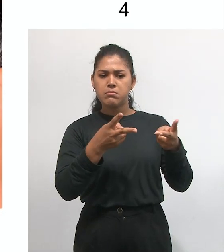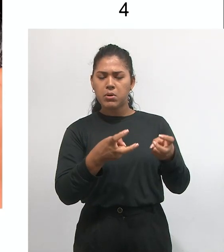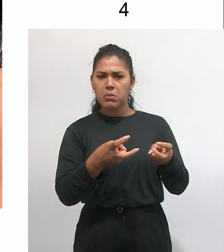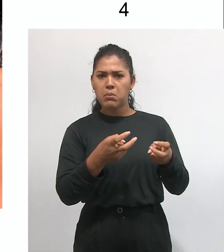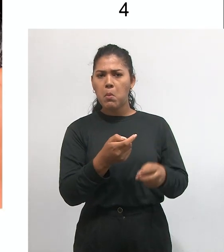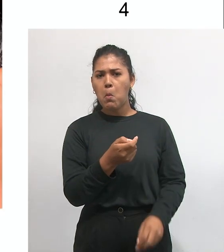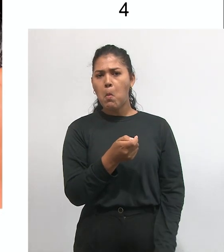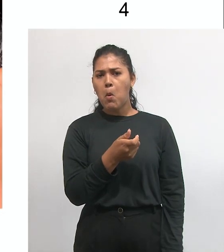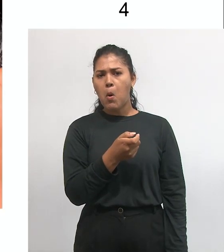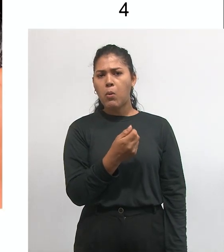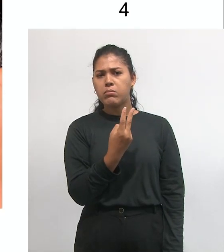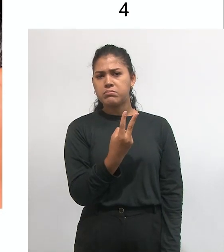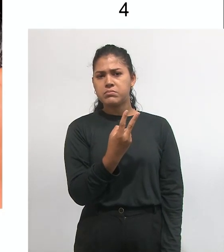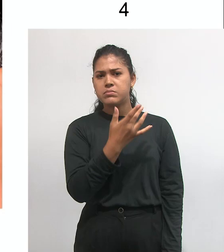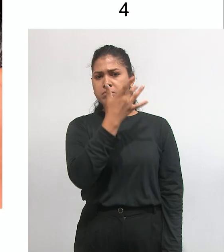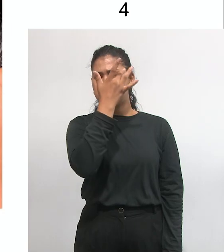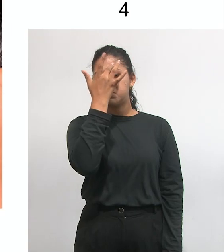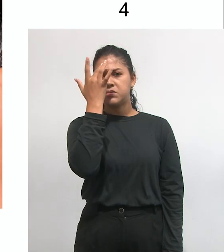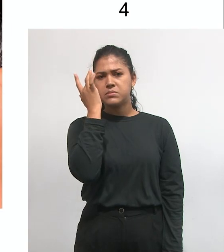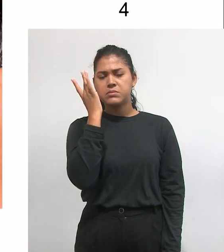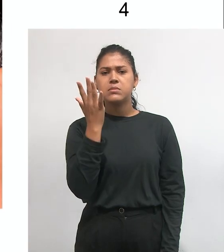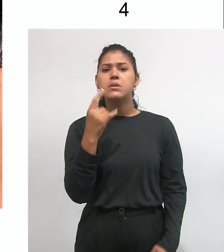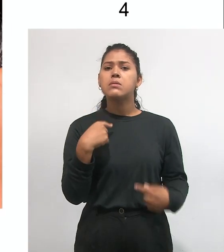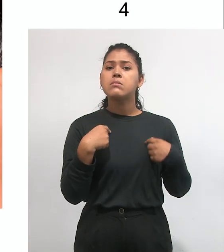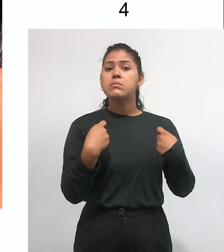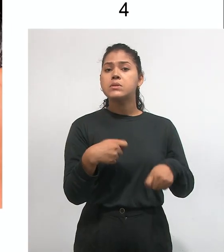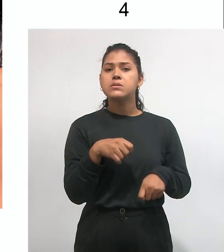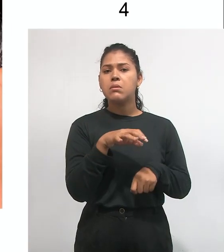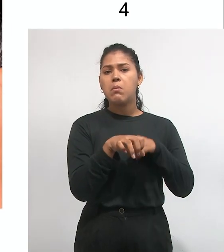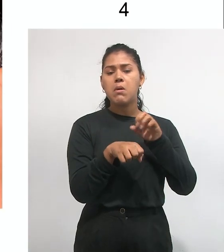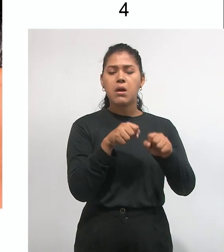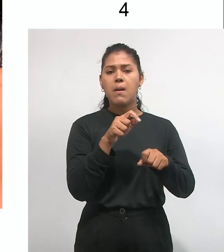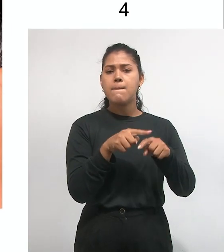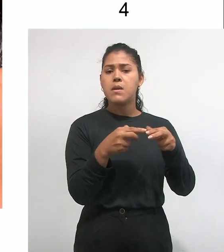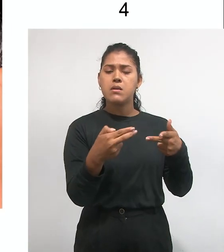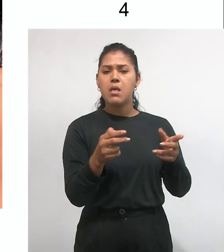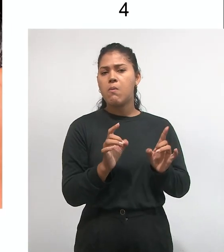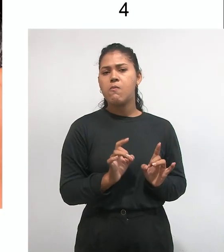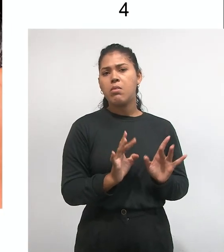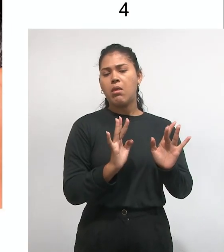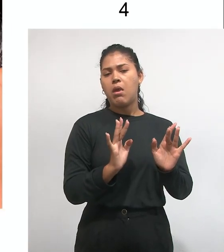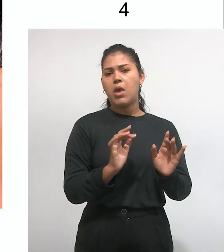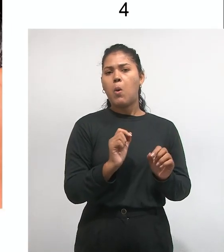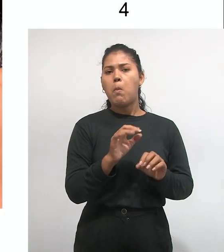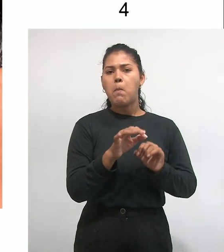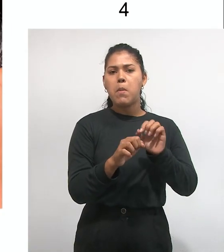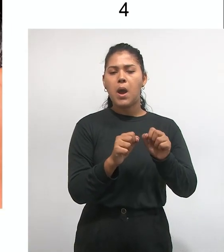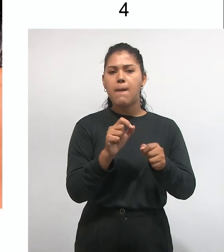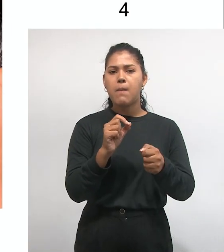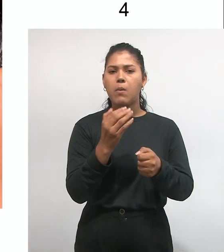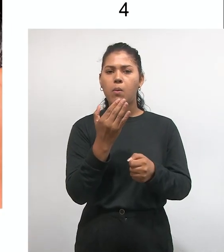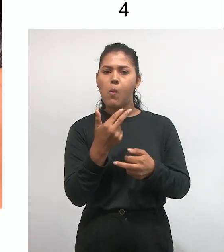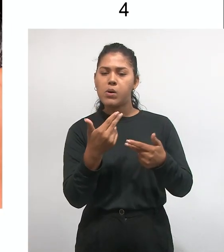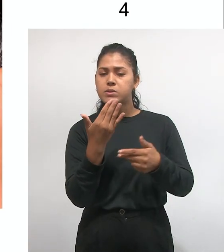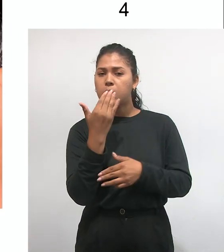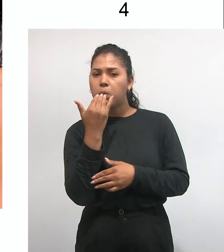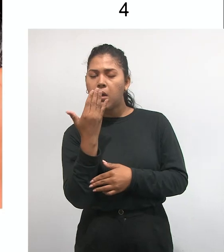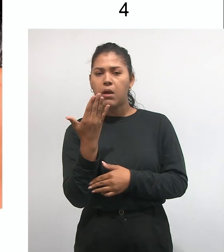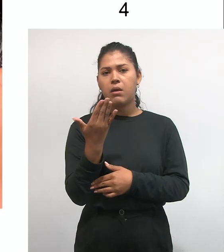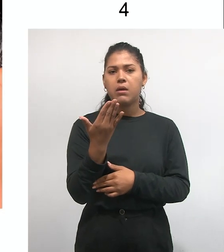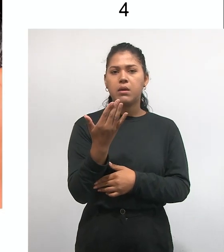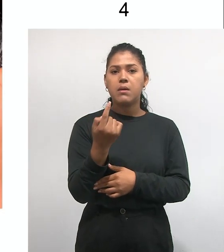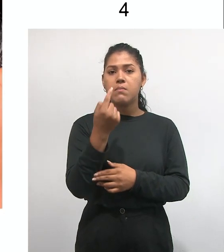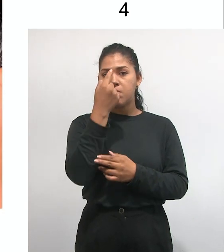pequena escala, né? São pessoas que precisam ali fazer o uso da floresta, mas que eles pensam